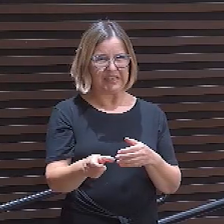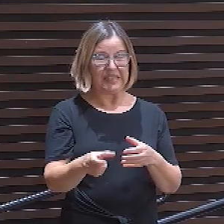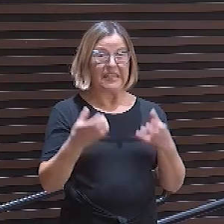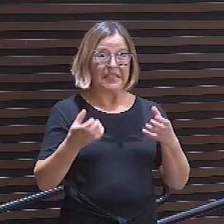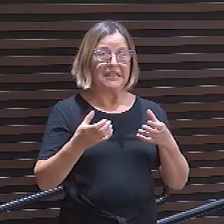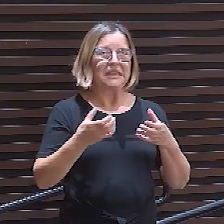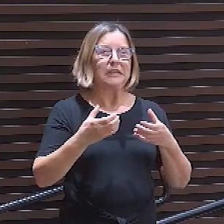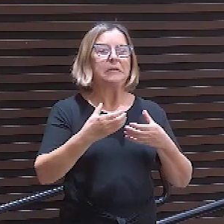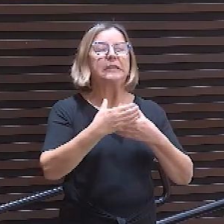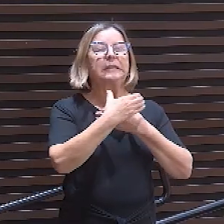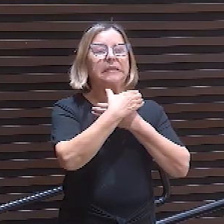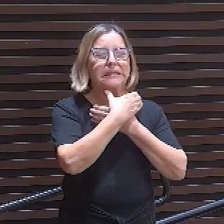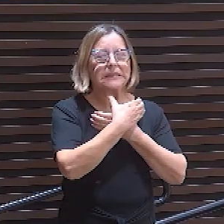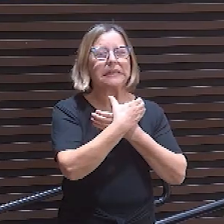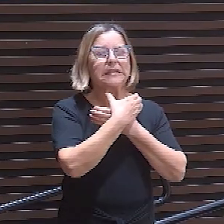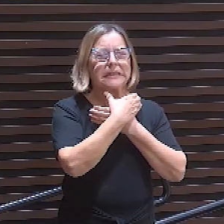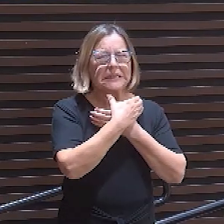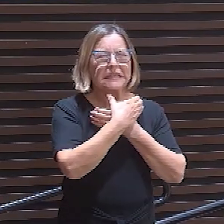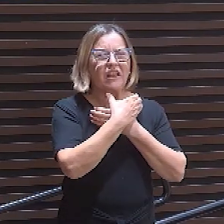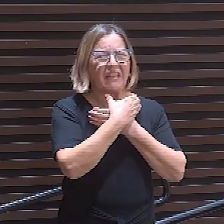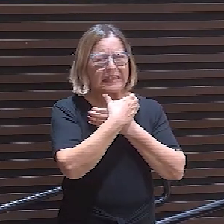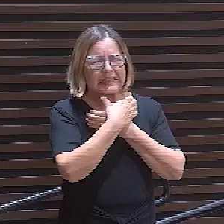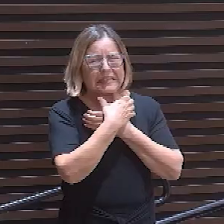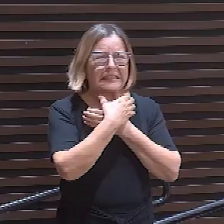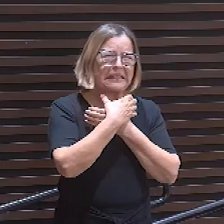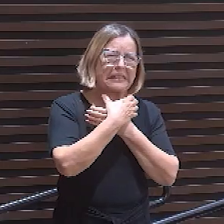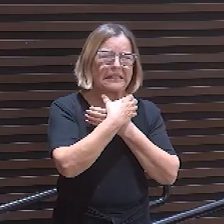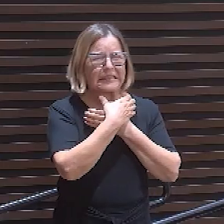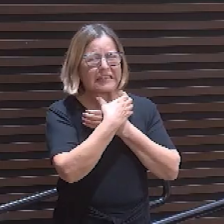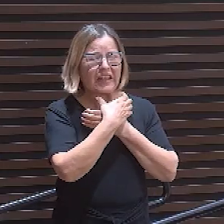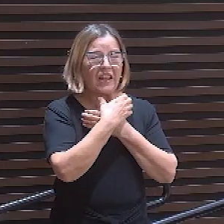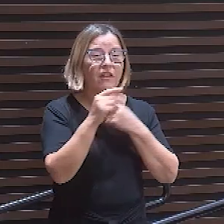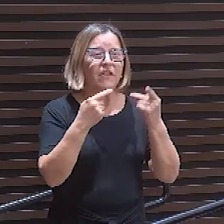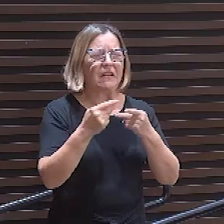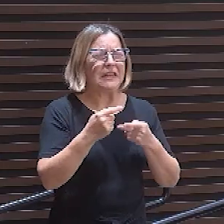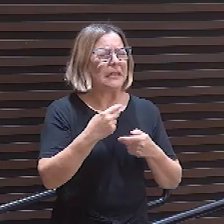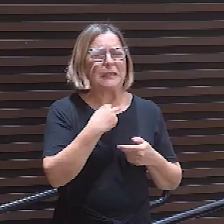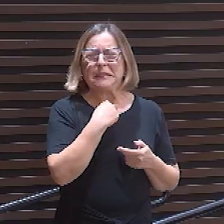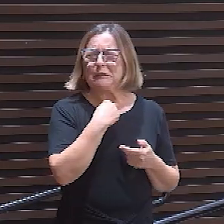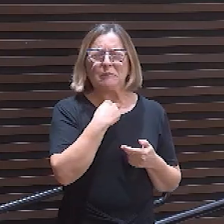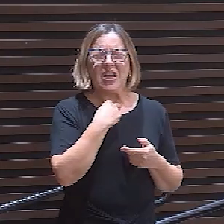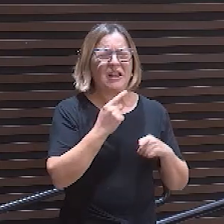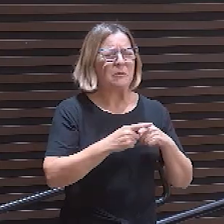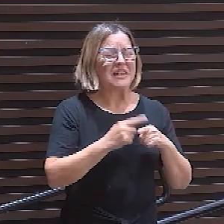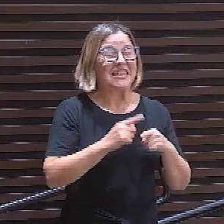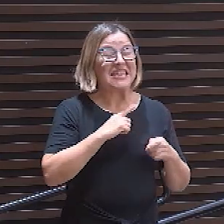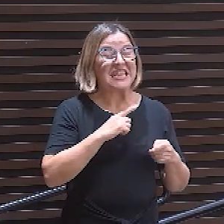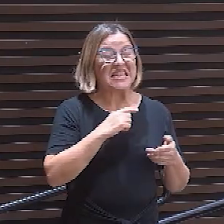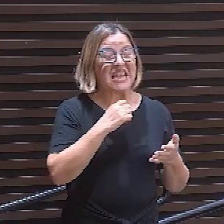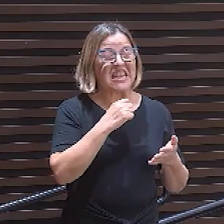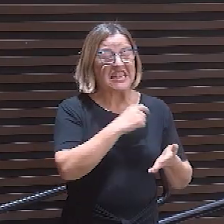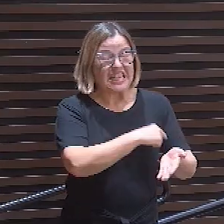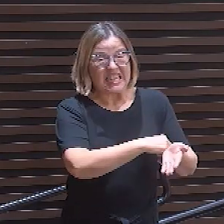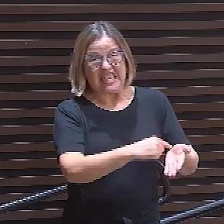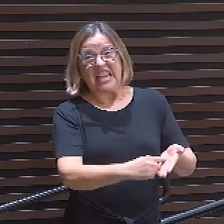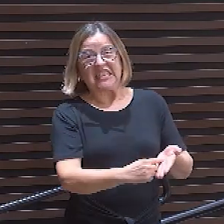E espumando, ele dizia, eu não posso porque tem sangue.